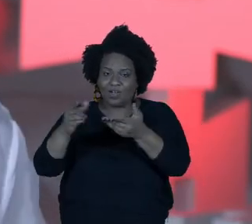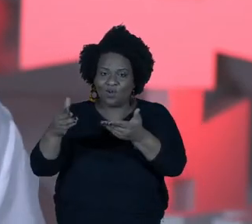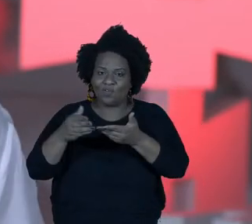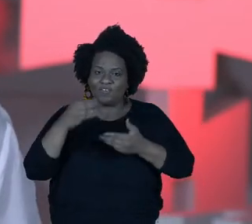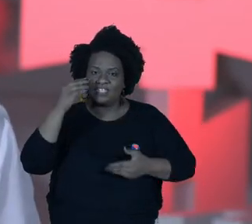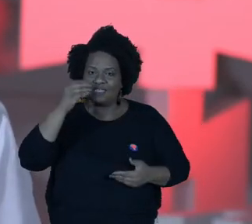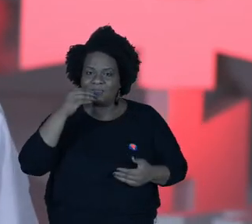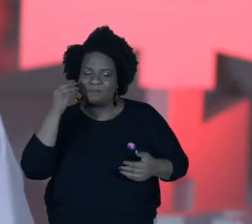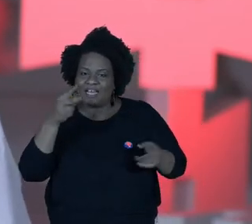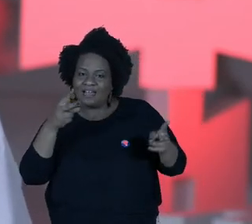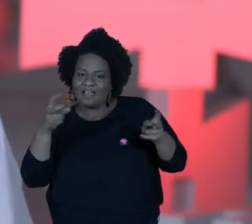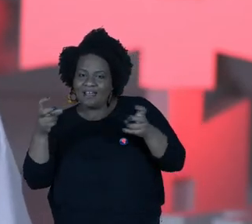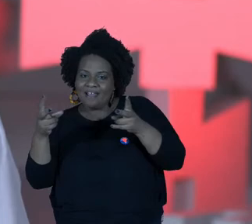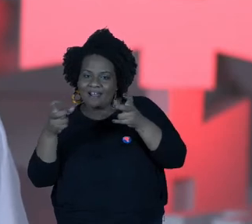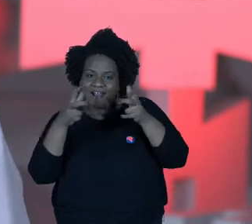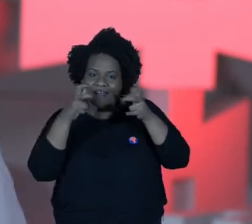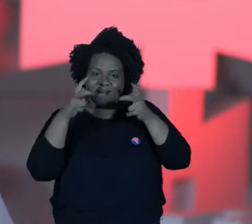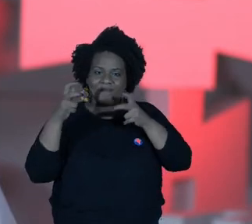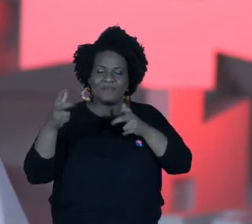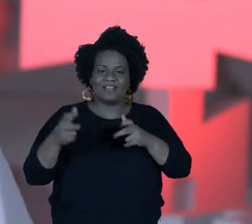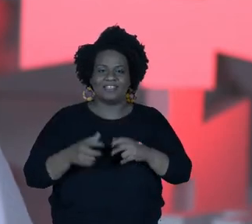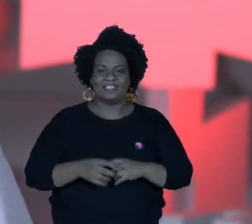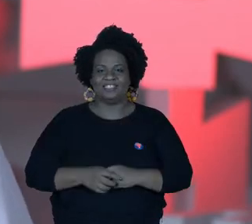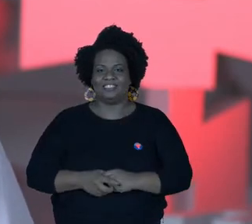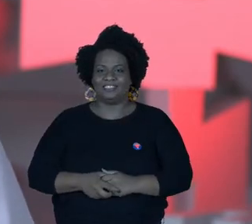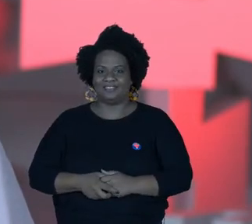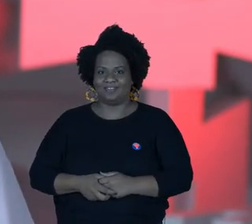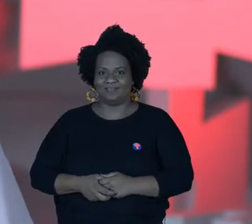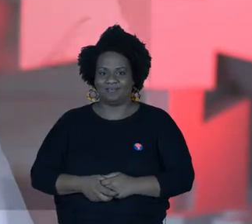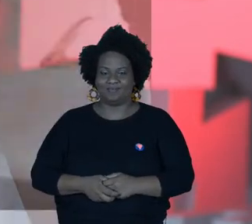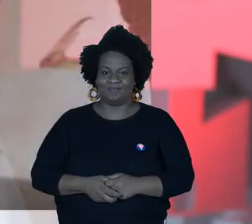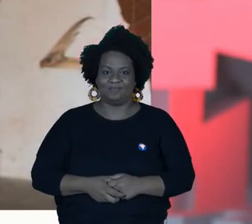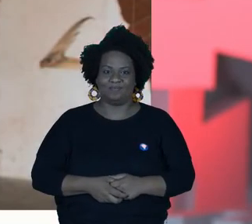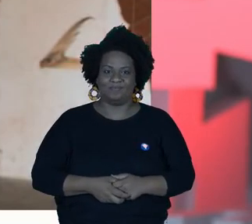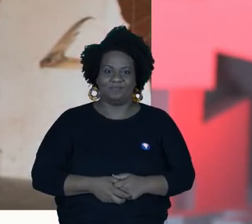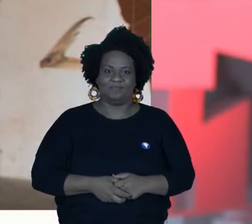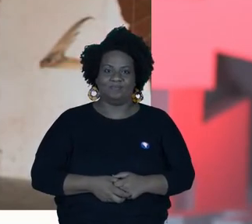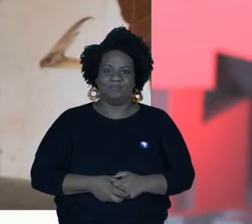sensorial. Um detalhe.